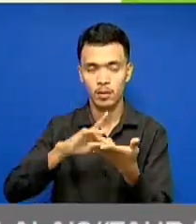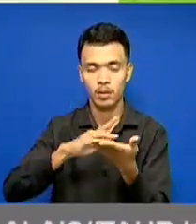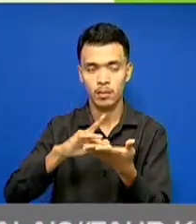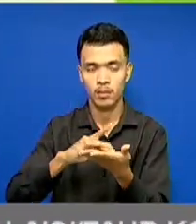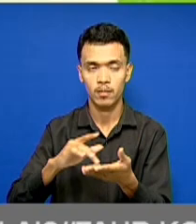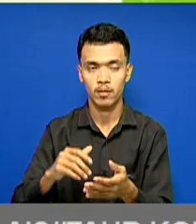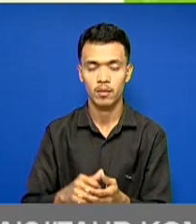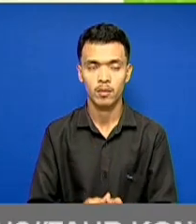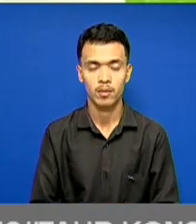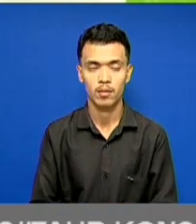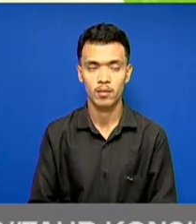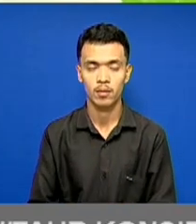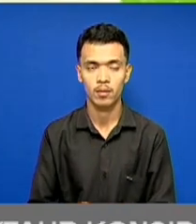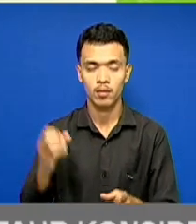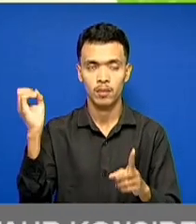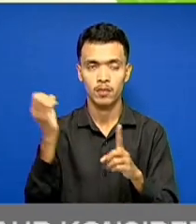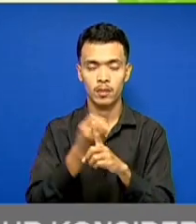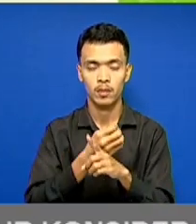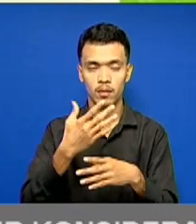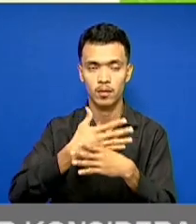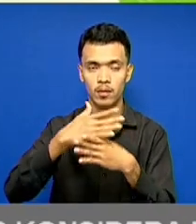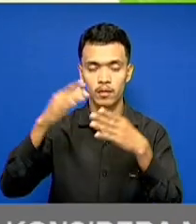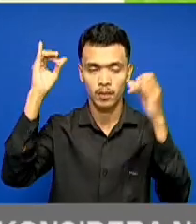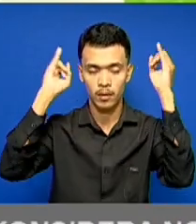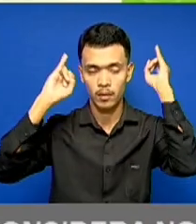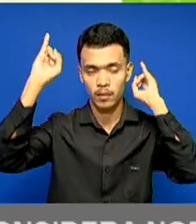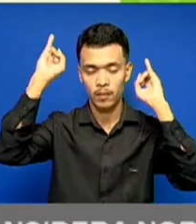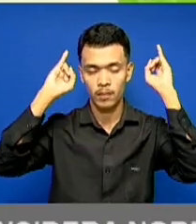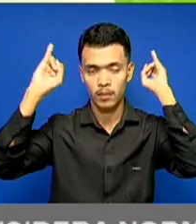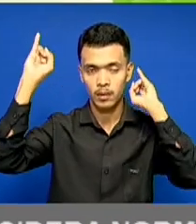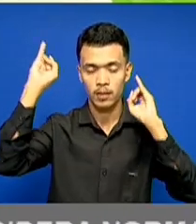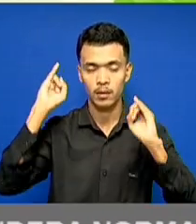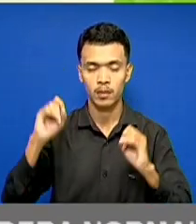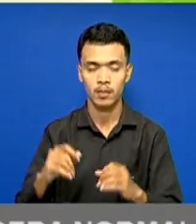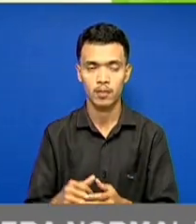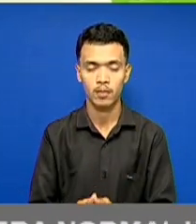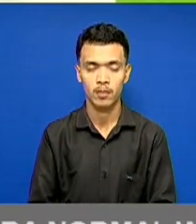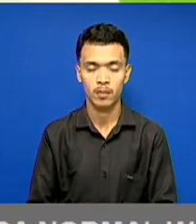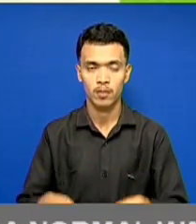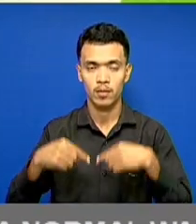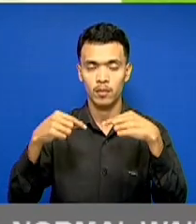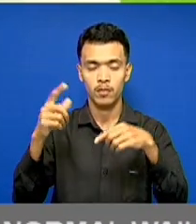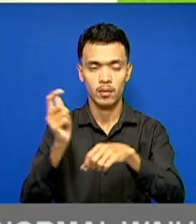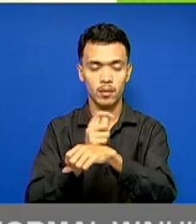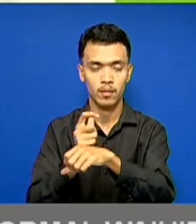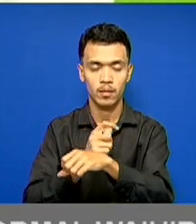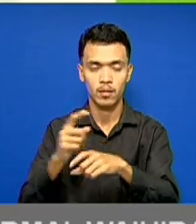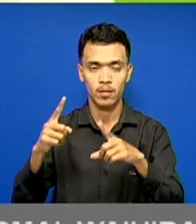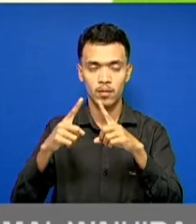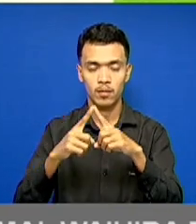Meu objetivo é tu fazer informação no o treinamento para extensionista Sira no